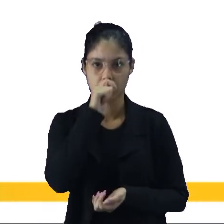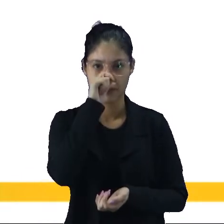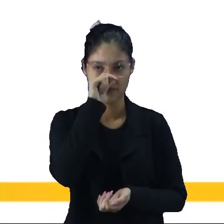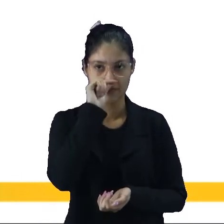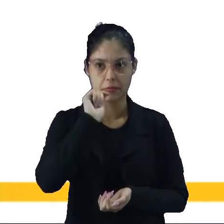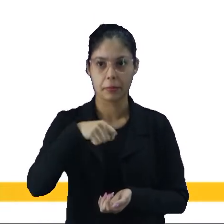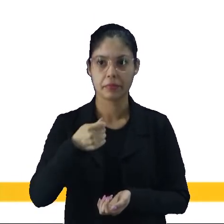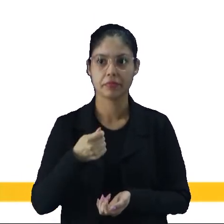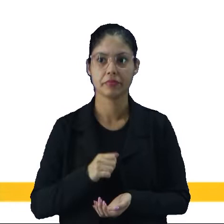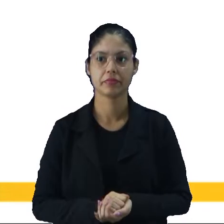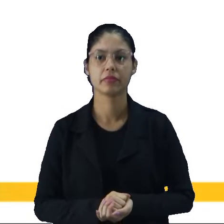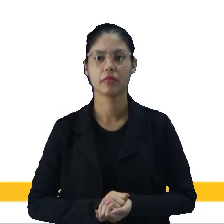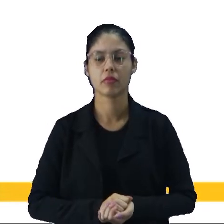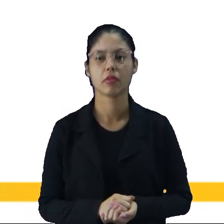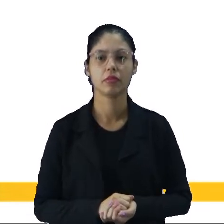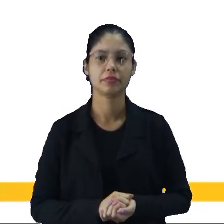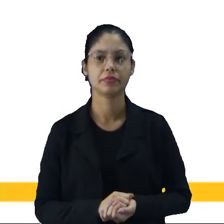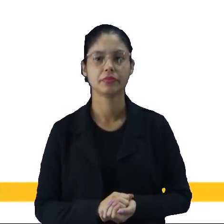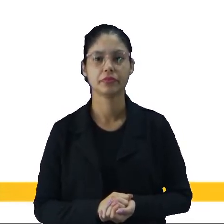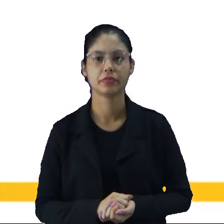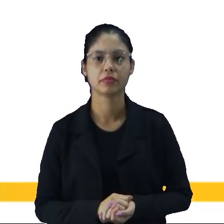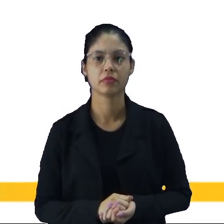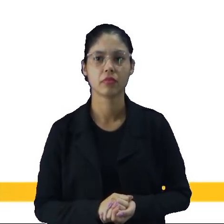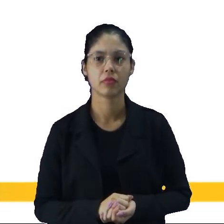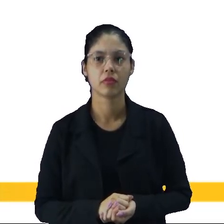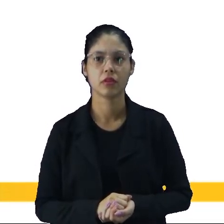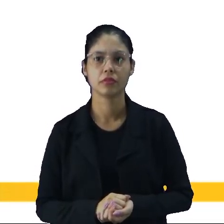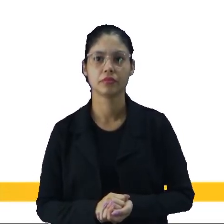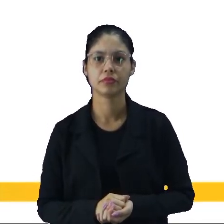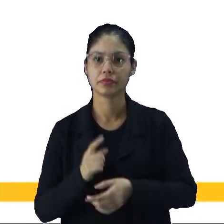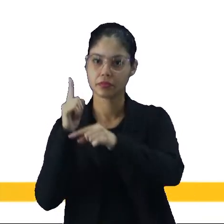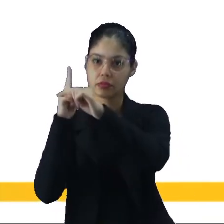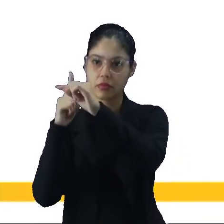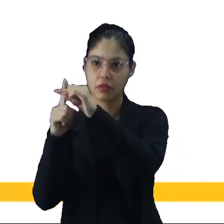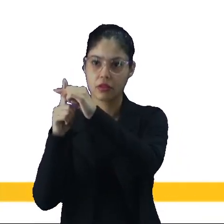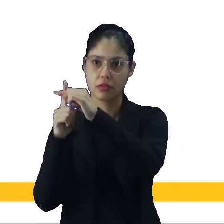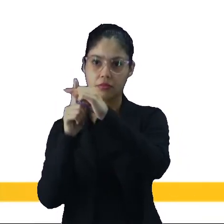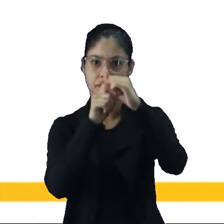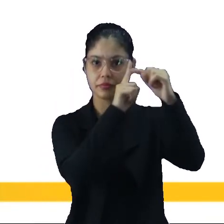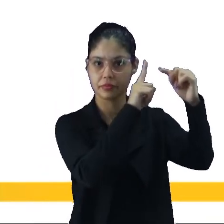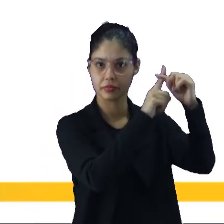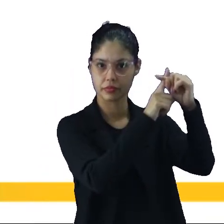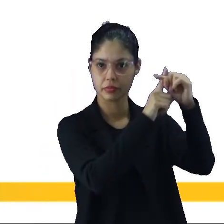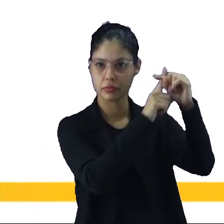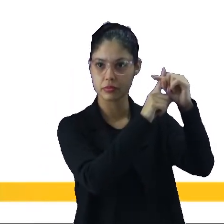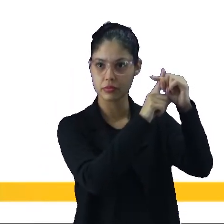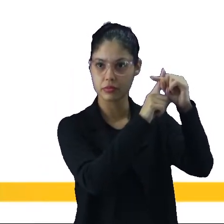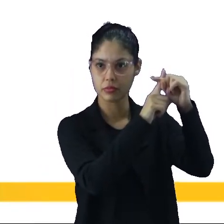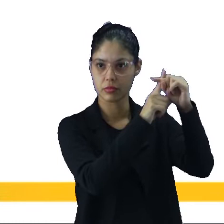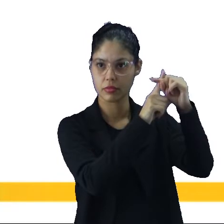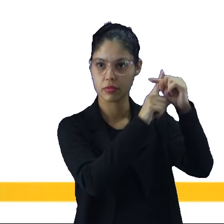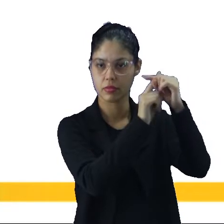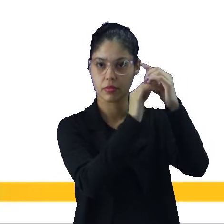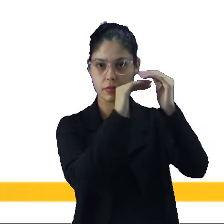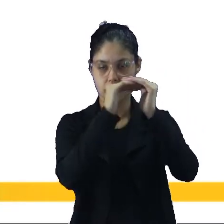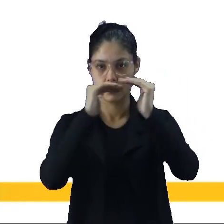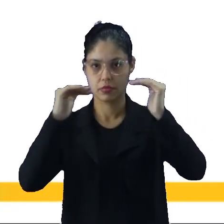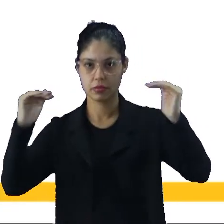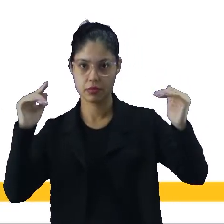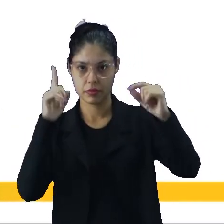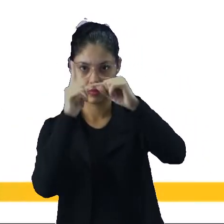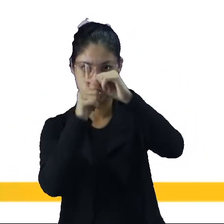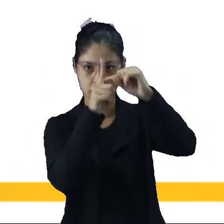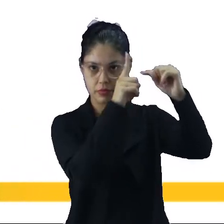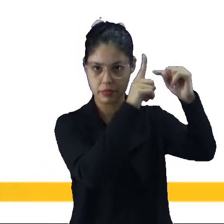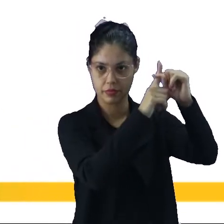Olha o sinal. No primeiro quadrante, seno é positivo, no segundo também. Acima do eixo, ela é